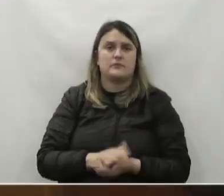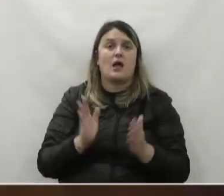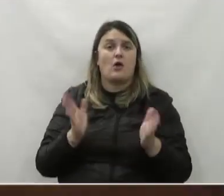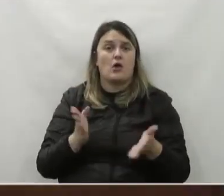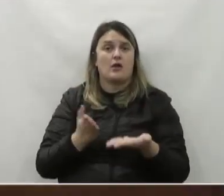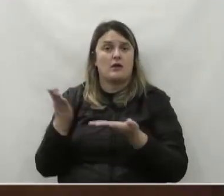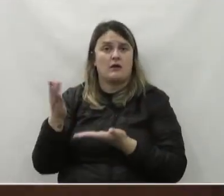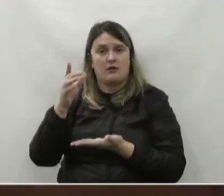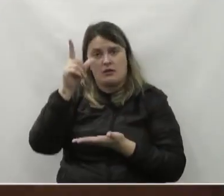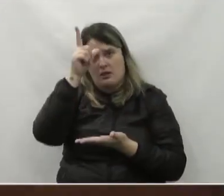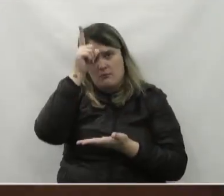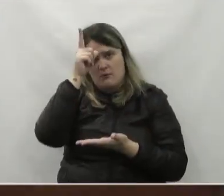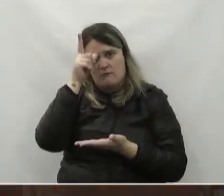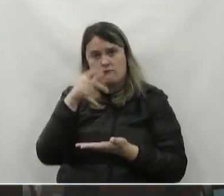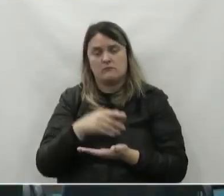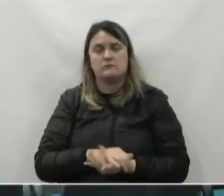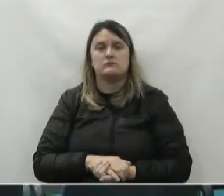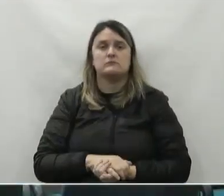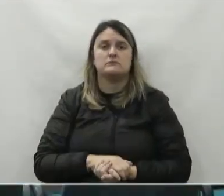palavra, vereador Alemão da Agropecuária.